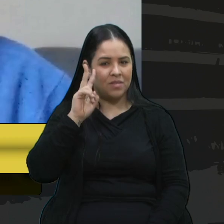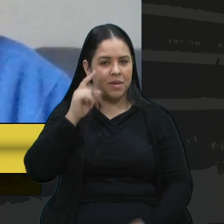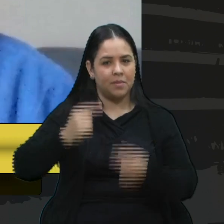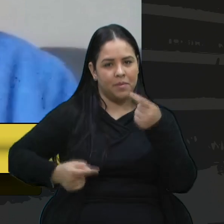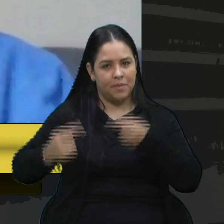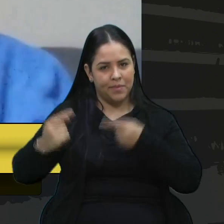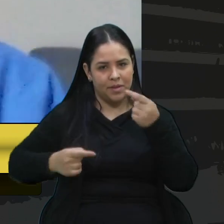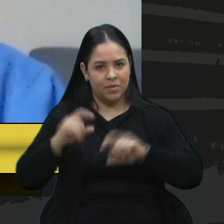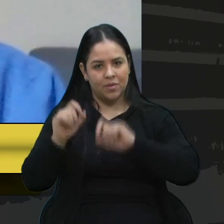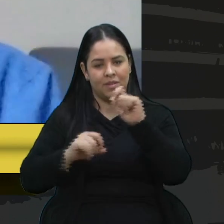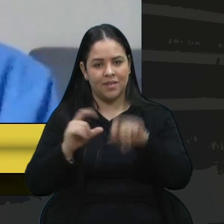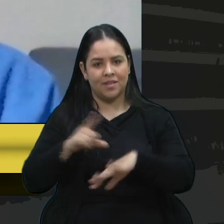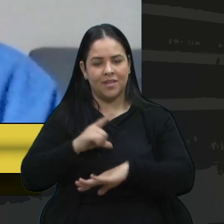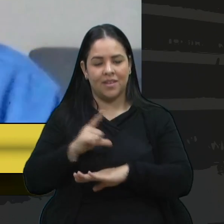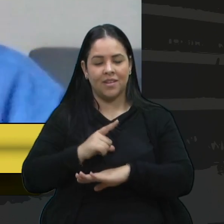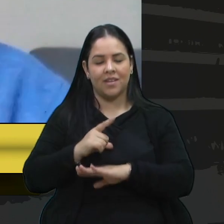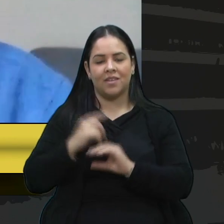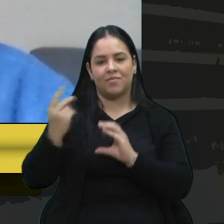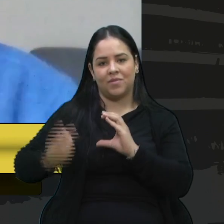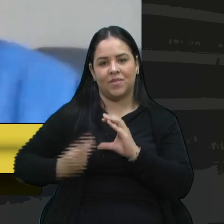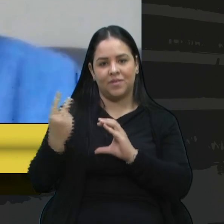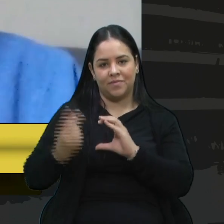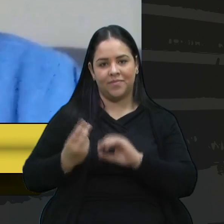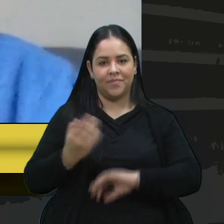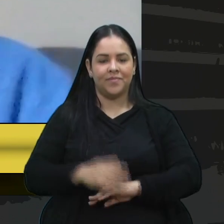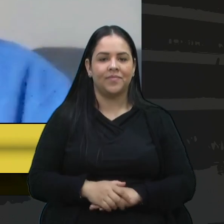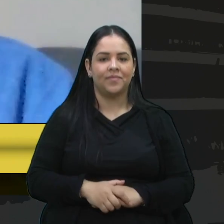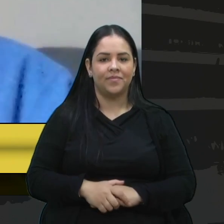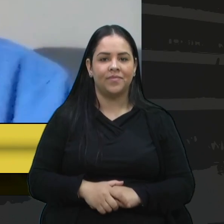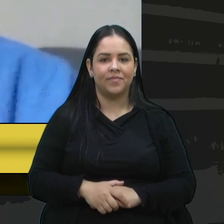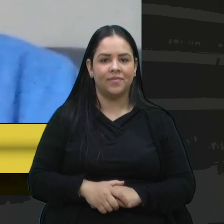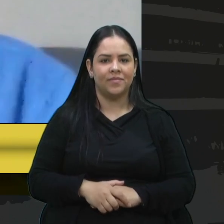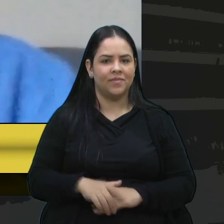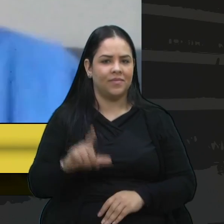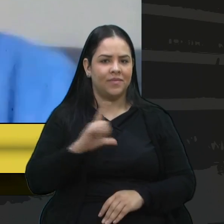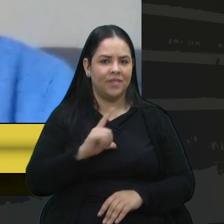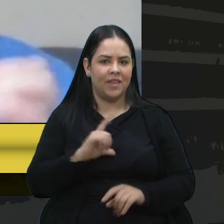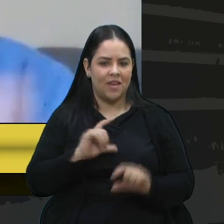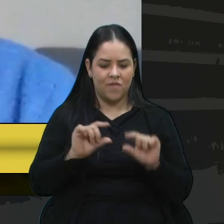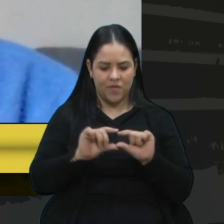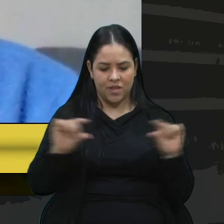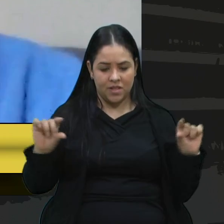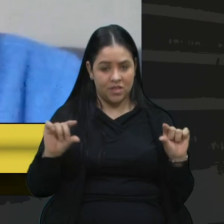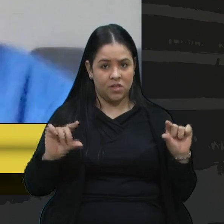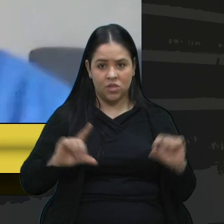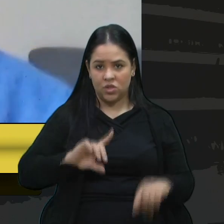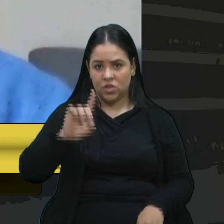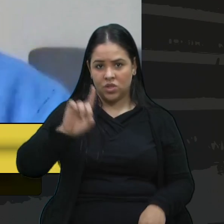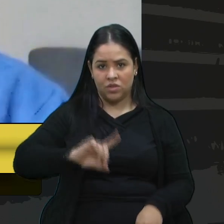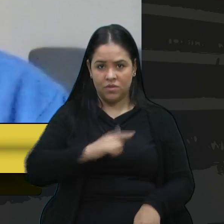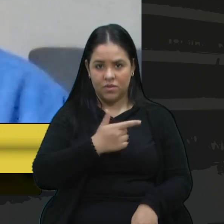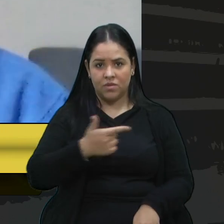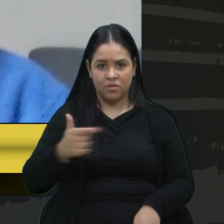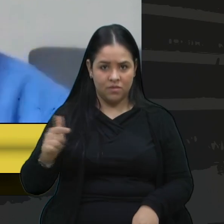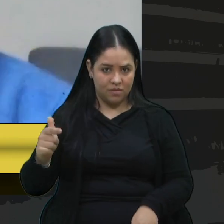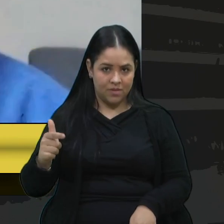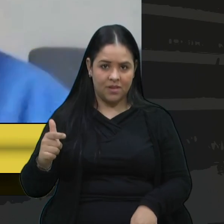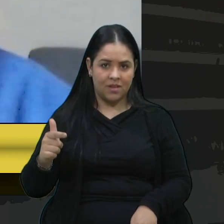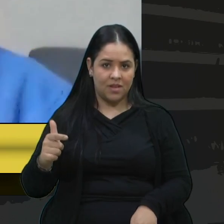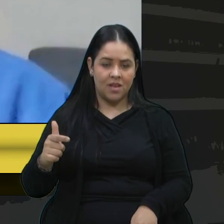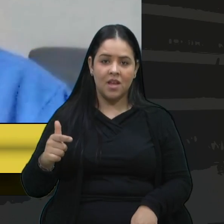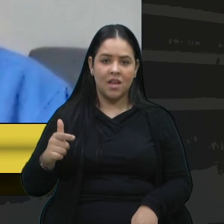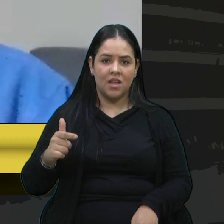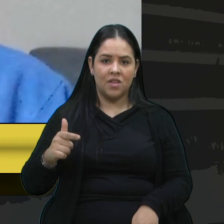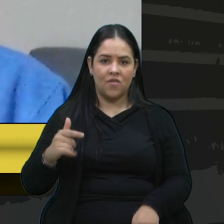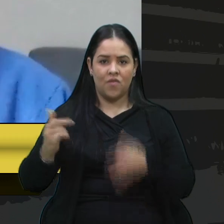se instaurou hoje na Câmara de Vereadores, né? Tem a frase que diz que direitos não são dados, são conquistados,